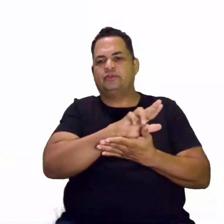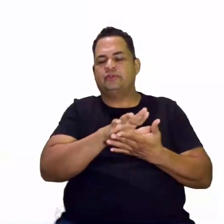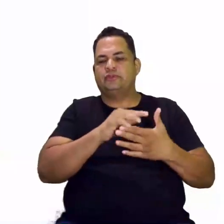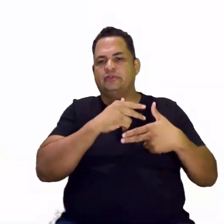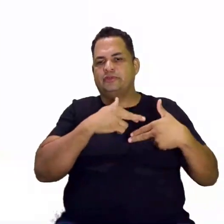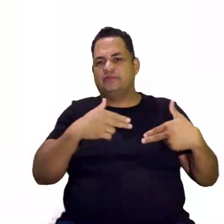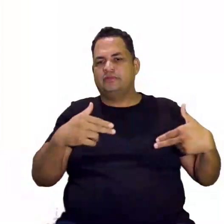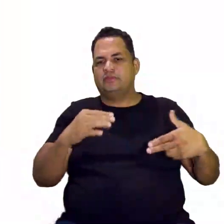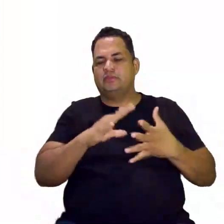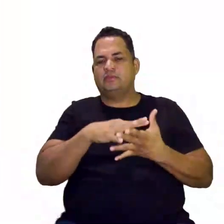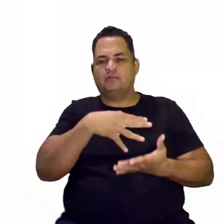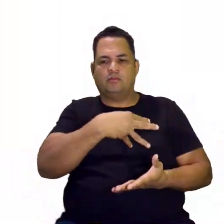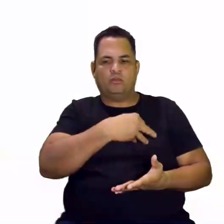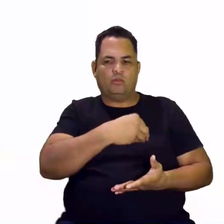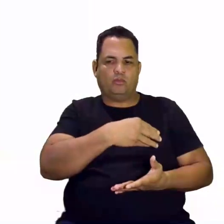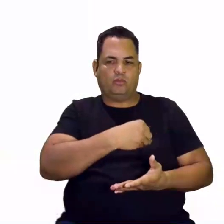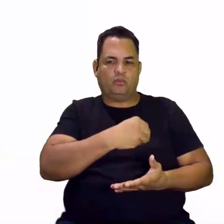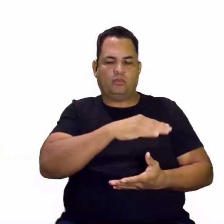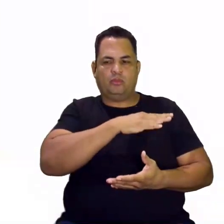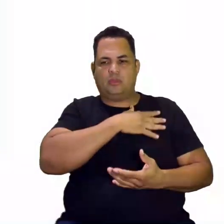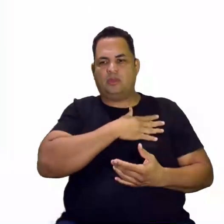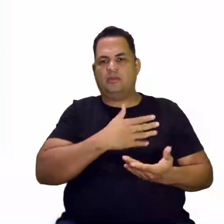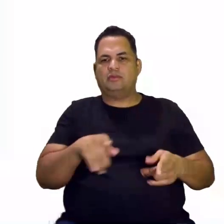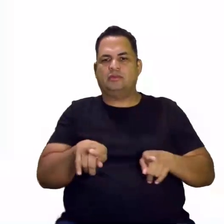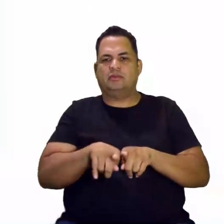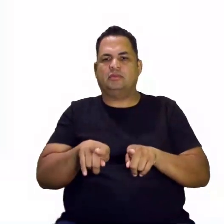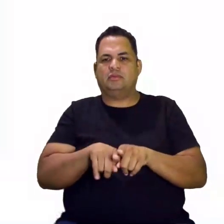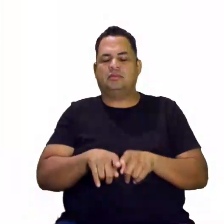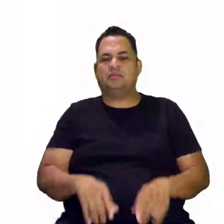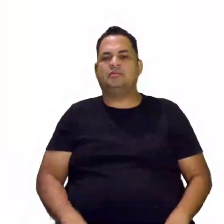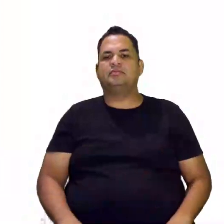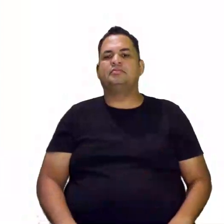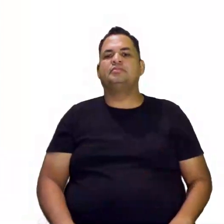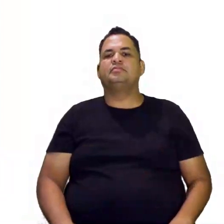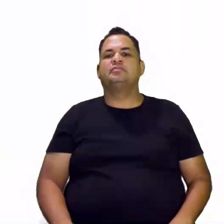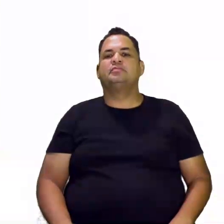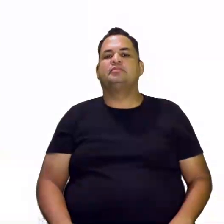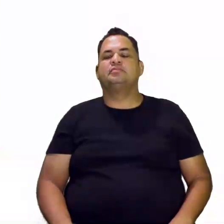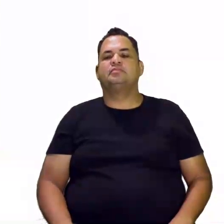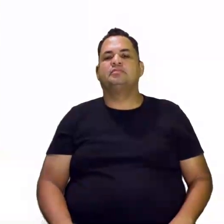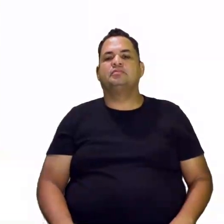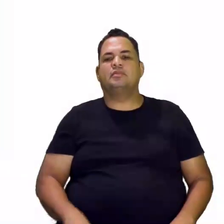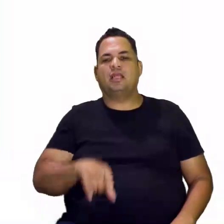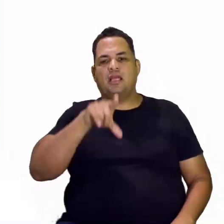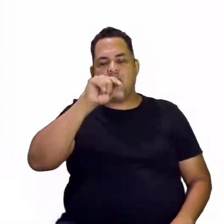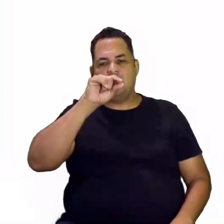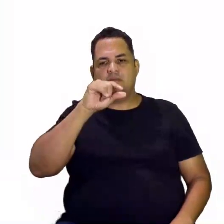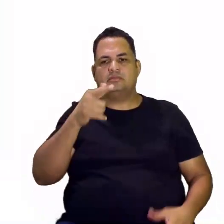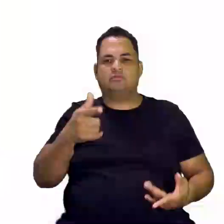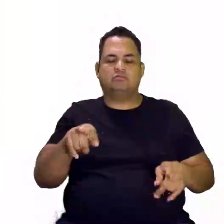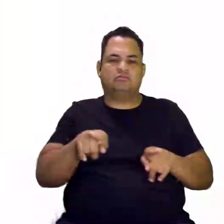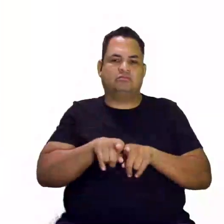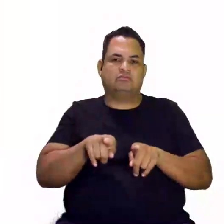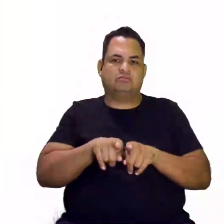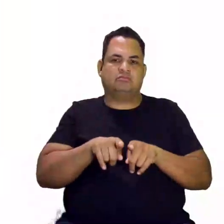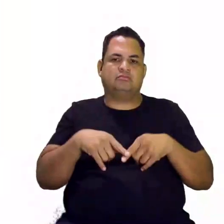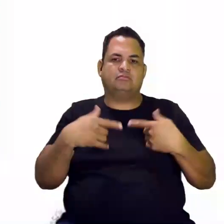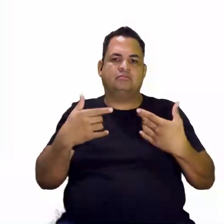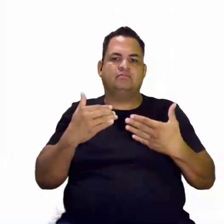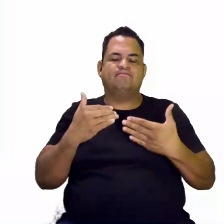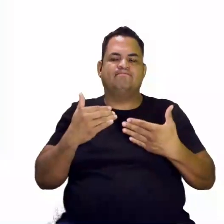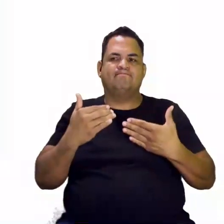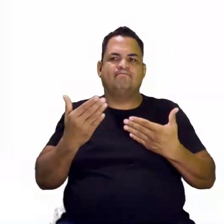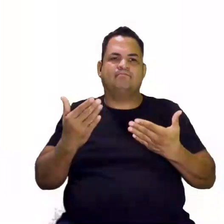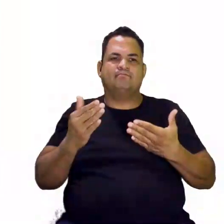período dessa era mesozoica, tá? Pássaros, ou seja, aves e mamíferos, estão já lá